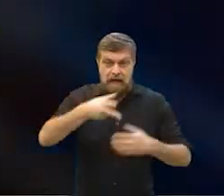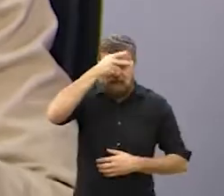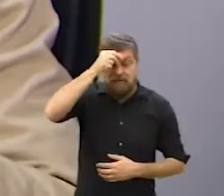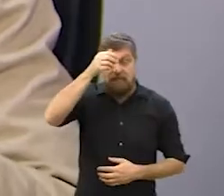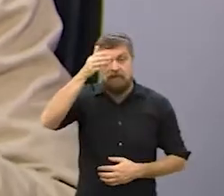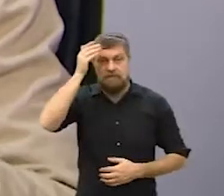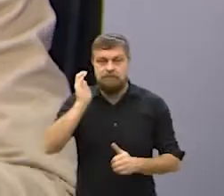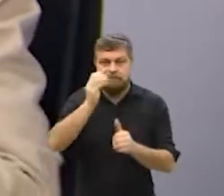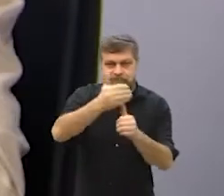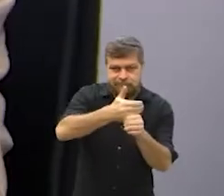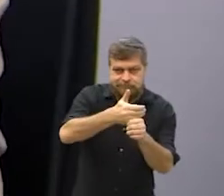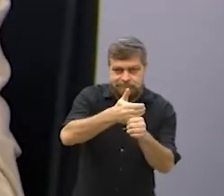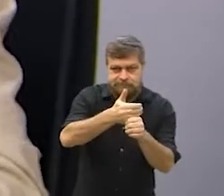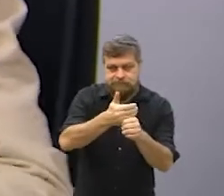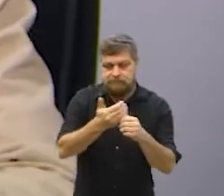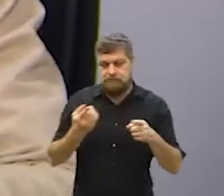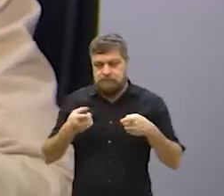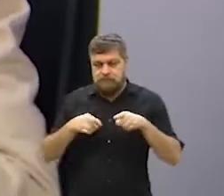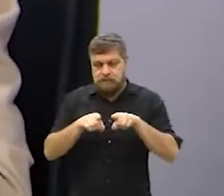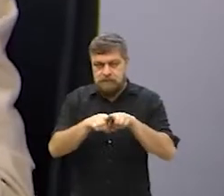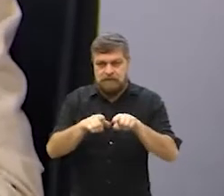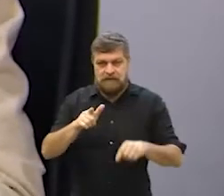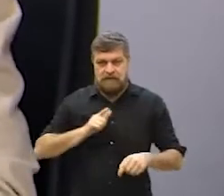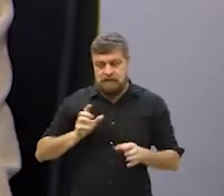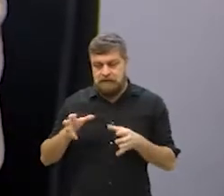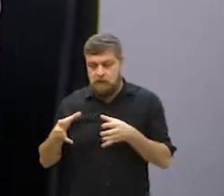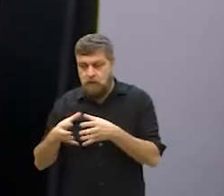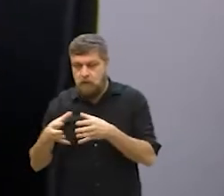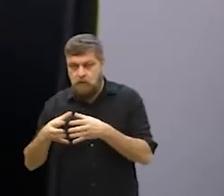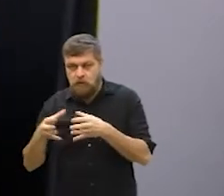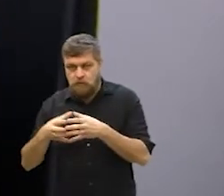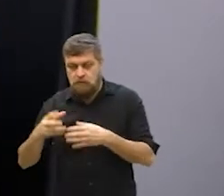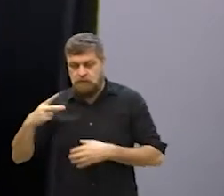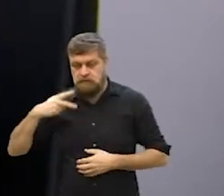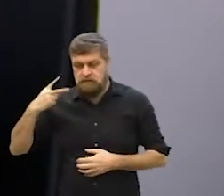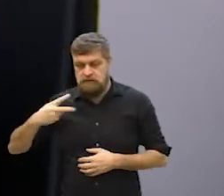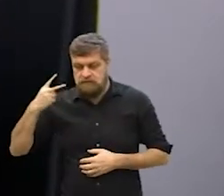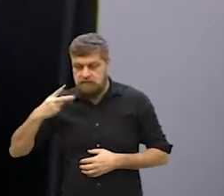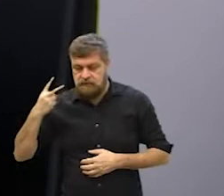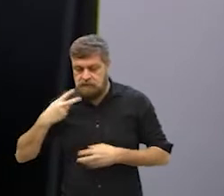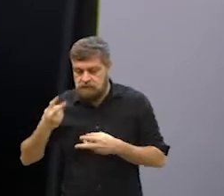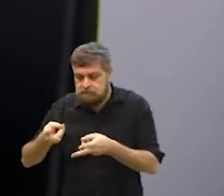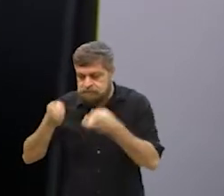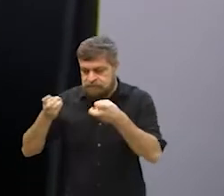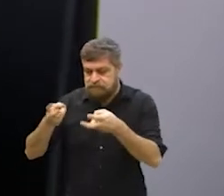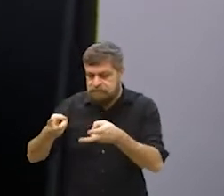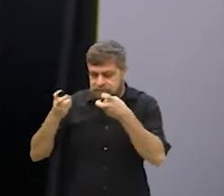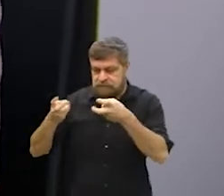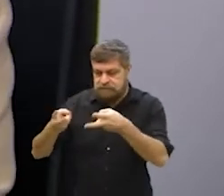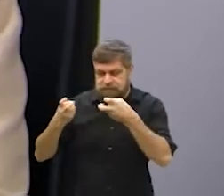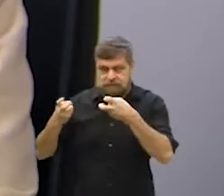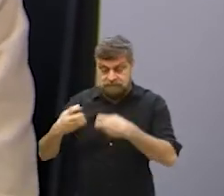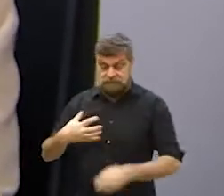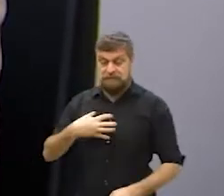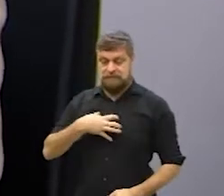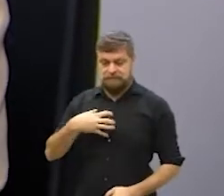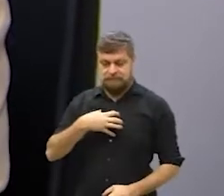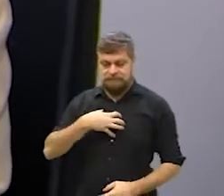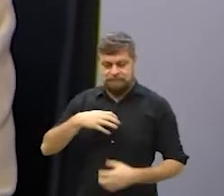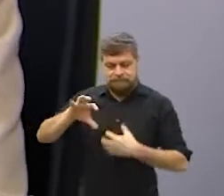certo e tendo uma oposição sensível a esse tema também